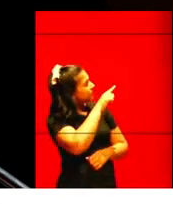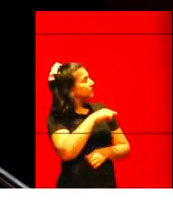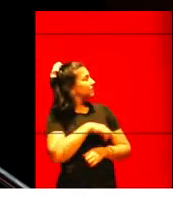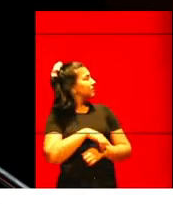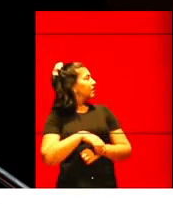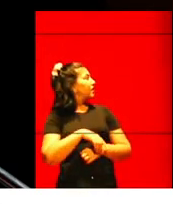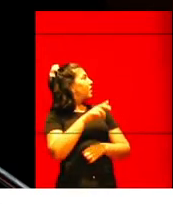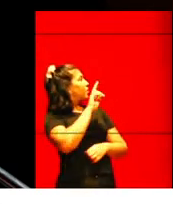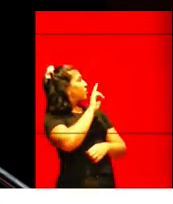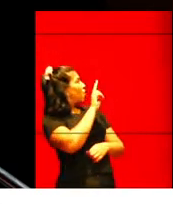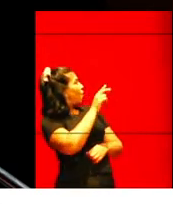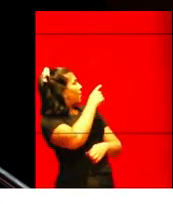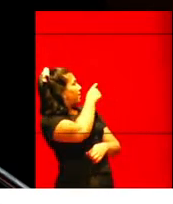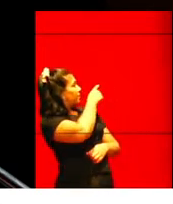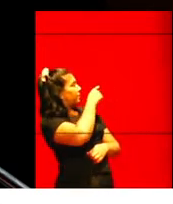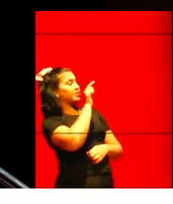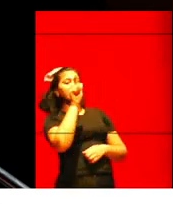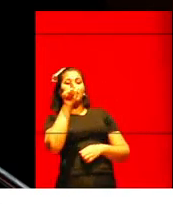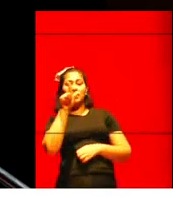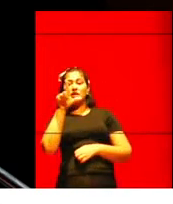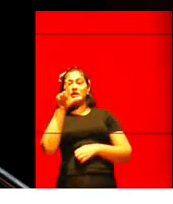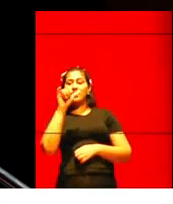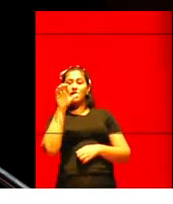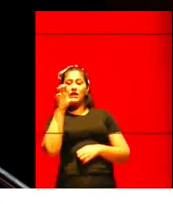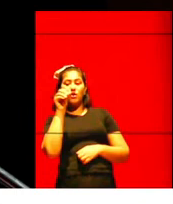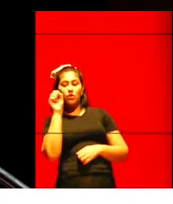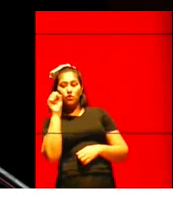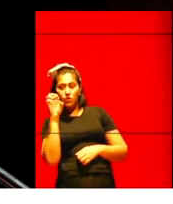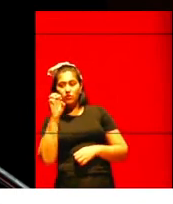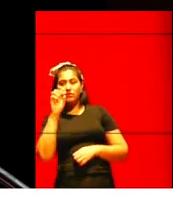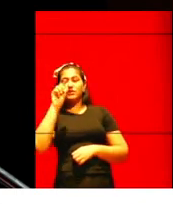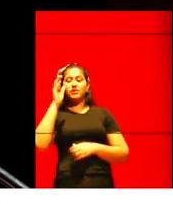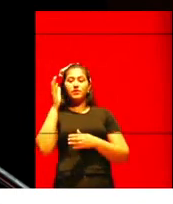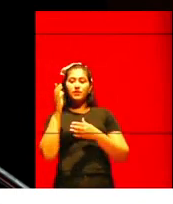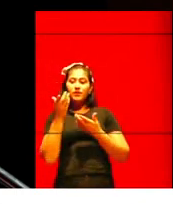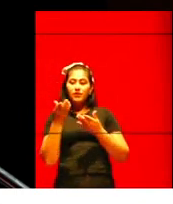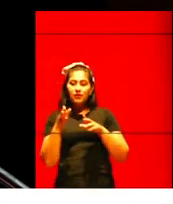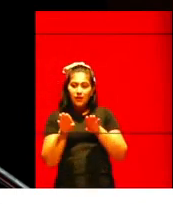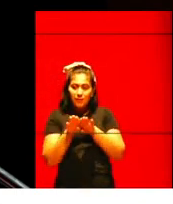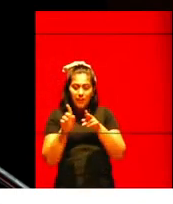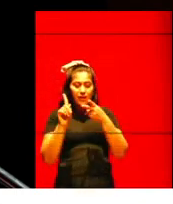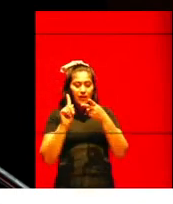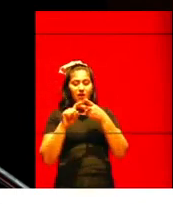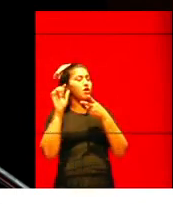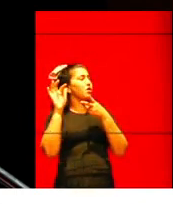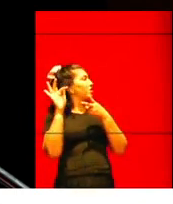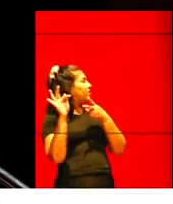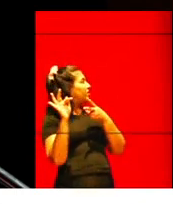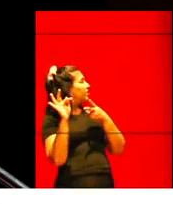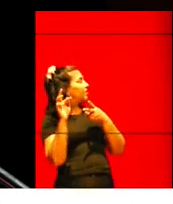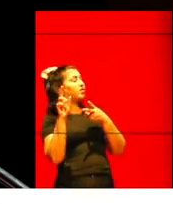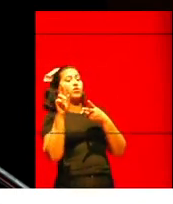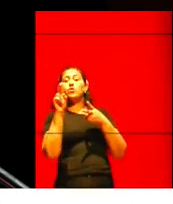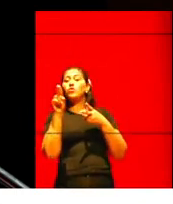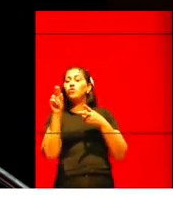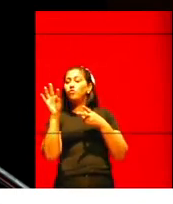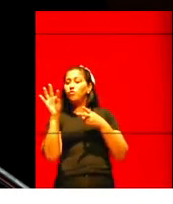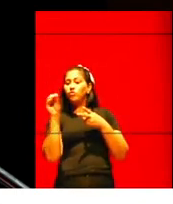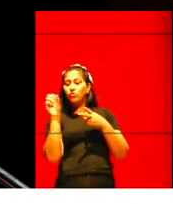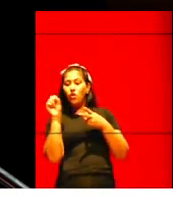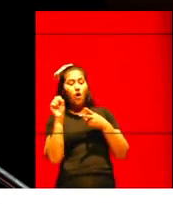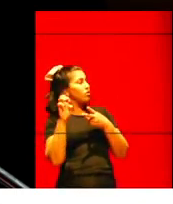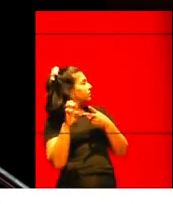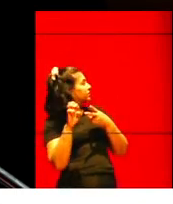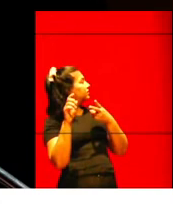e galactose. Todos presentes em moléculas em constituintes dos alimentos,